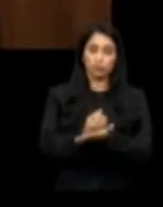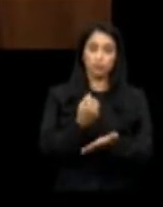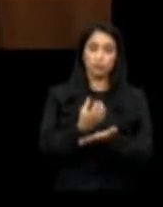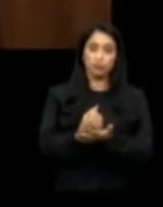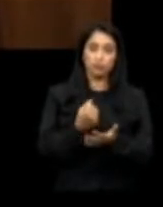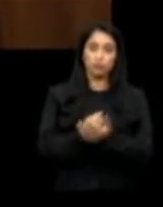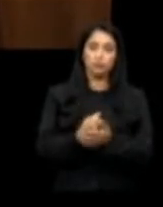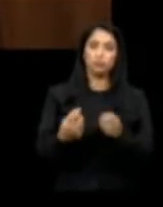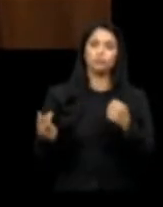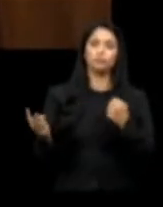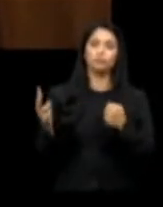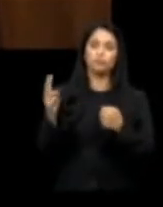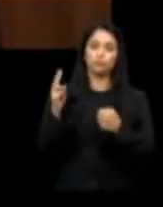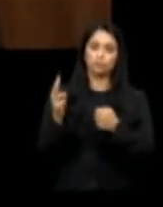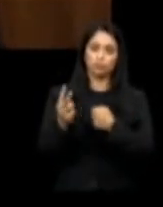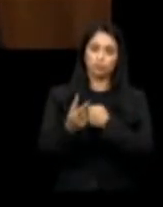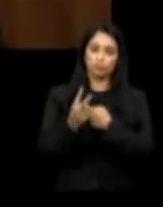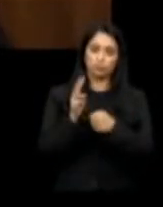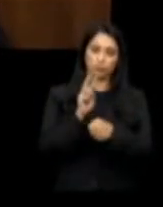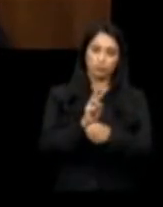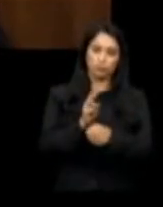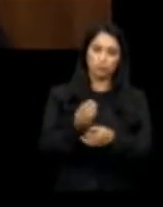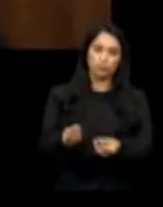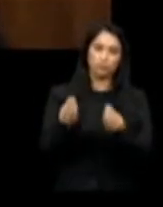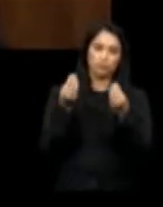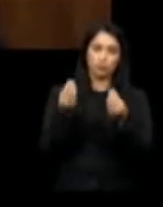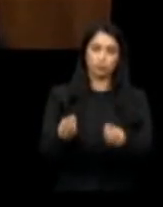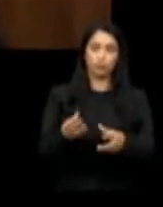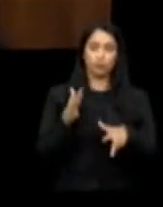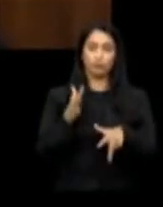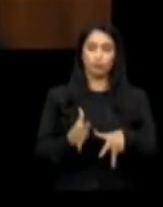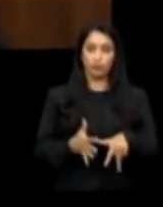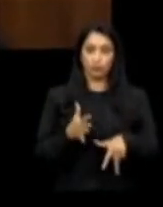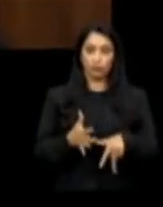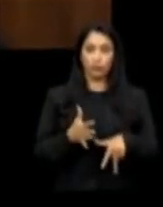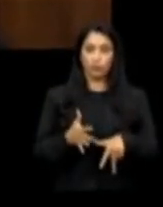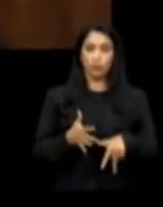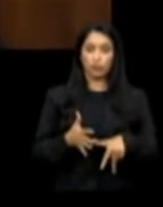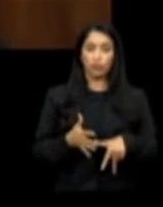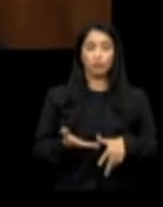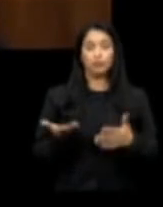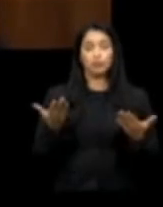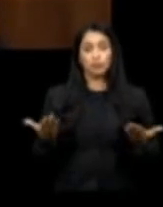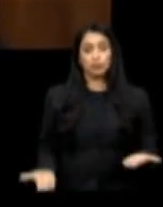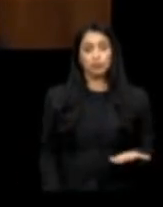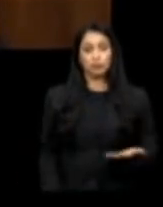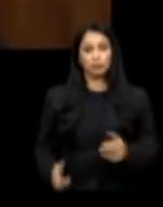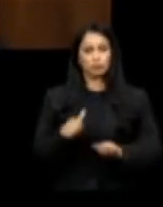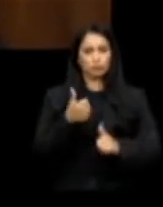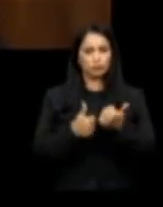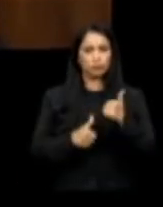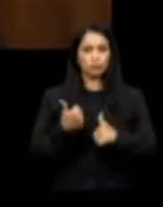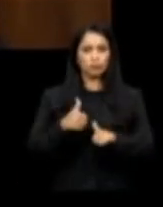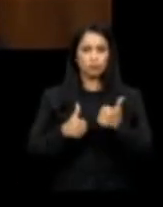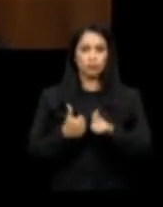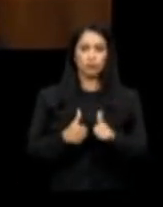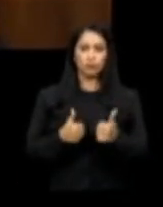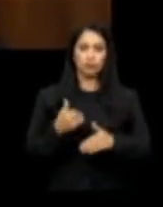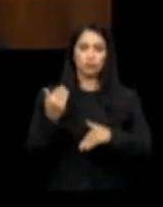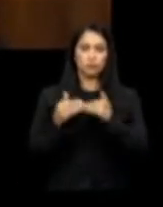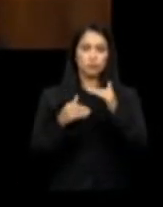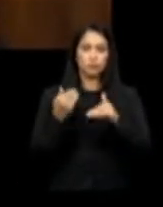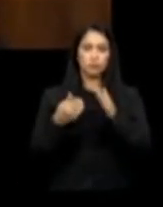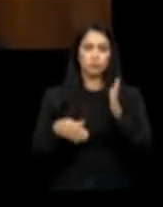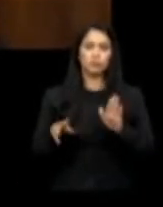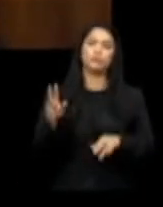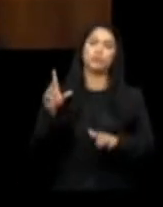nos brindou também com uma belíssima sustentação oral neste. Ao examinar as sucessões geracionais das